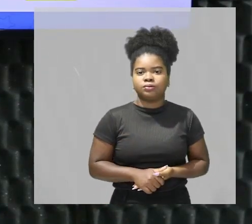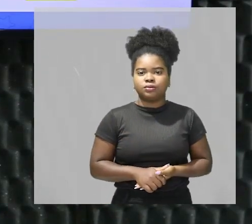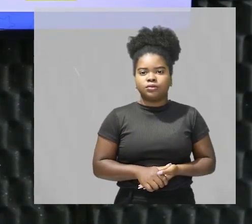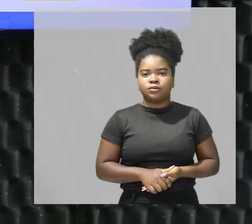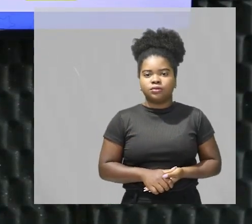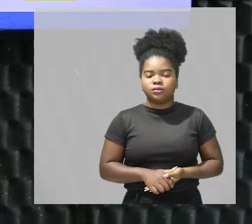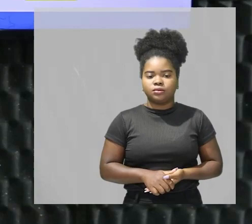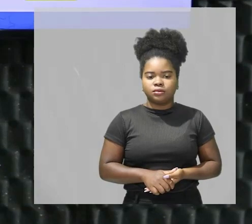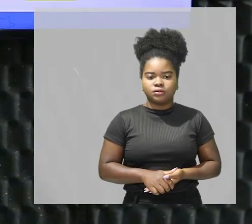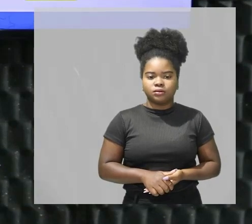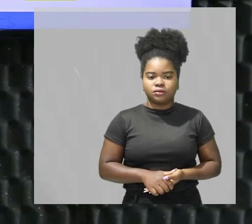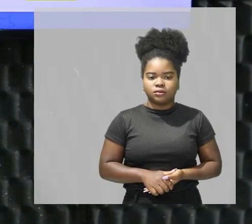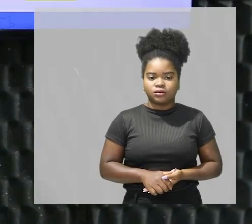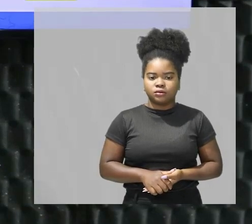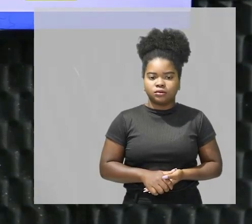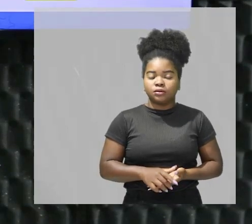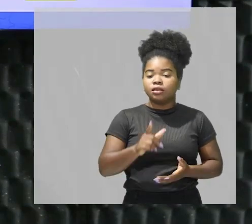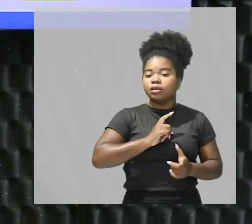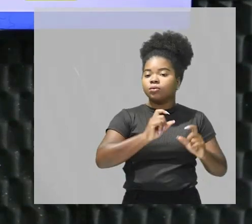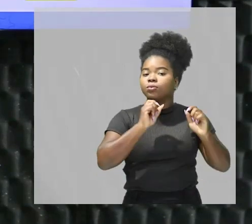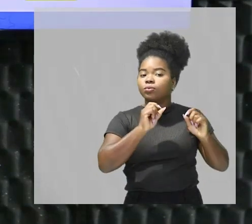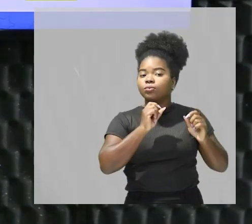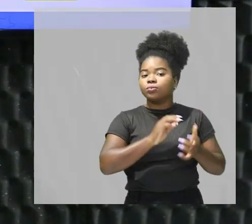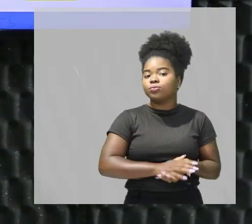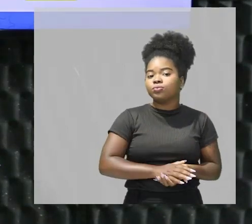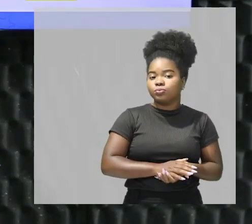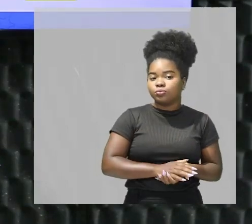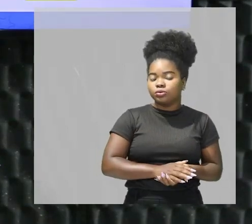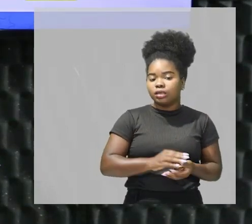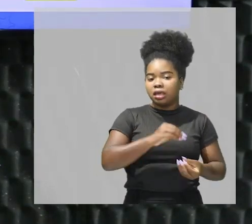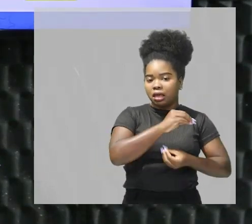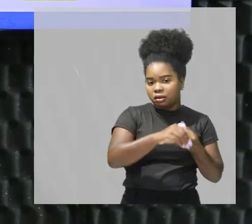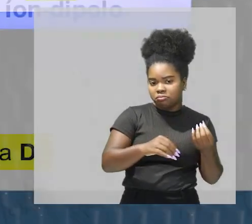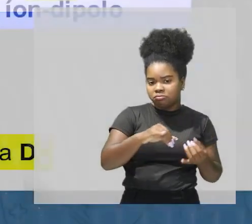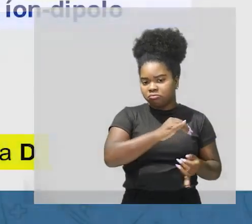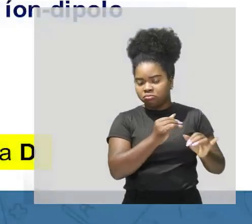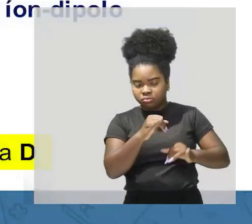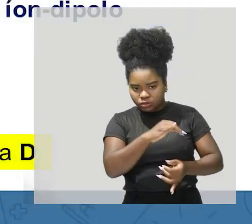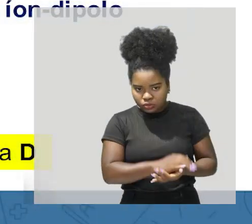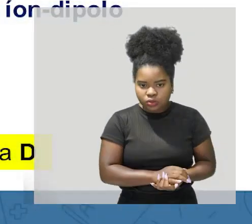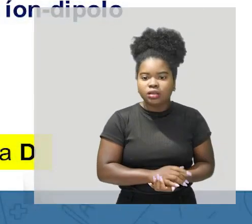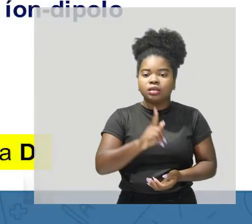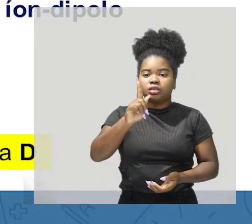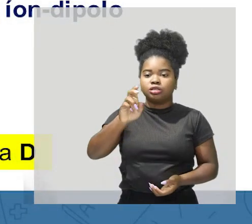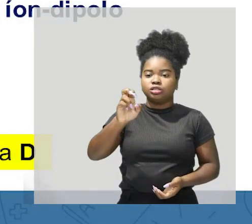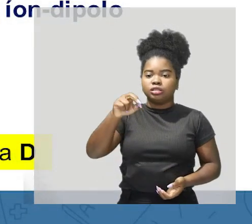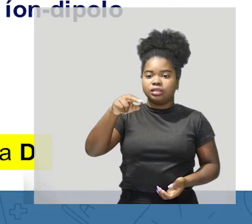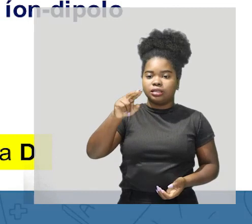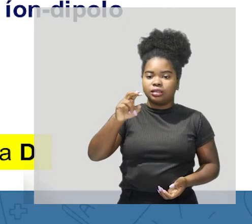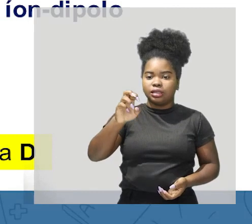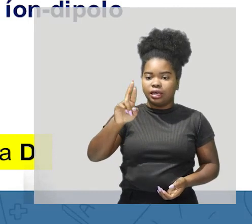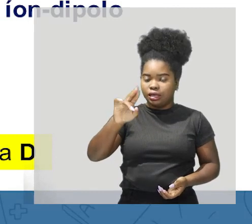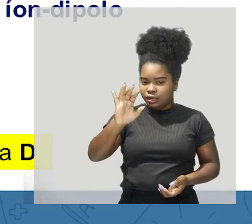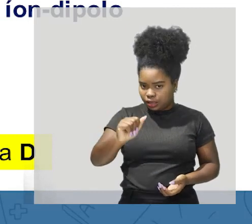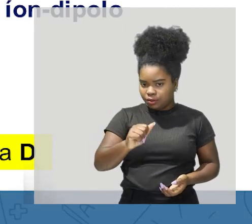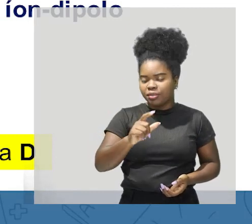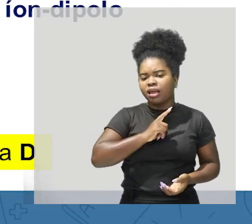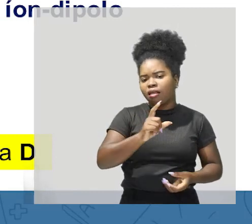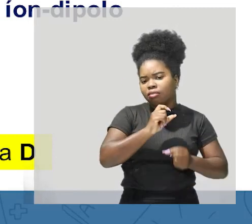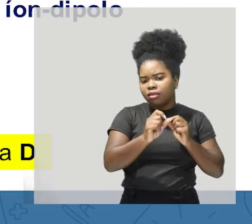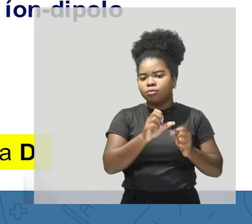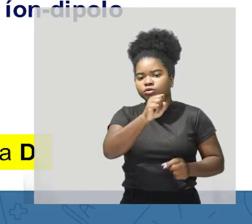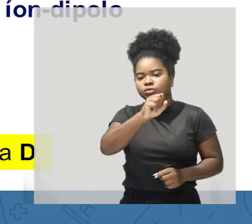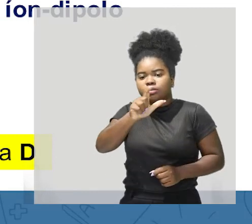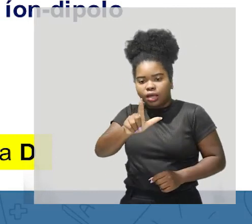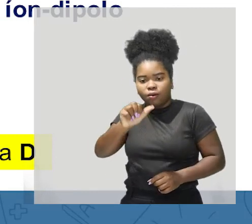questão, turminha, Então, aqui nós temos a reação genérica, nós temos a formação do sal de amônio,